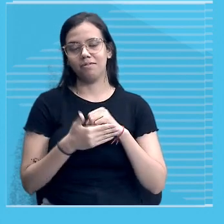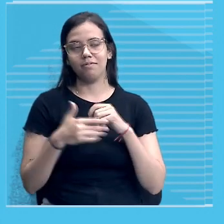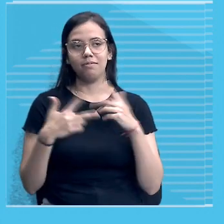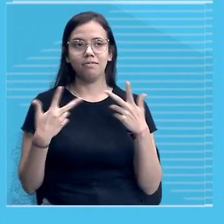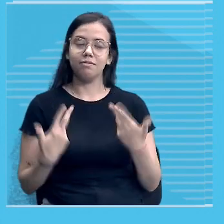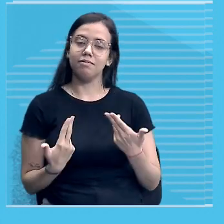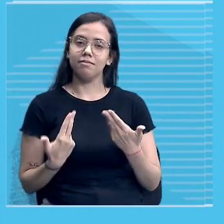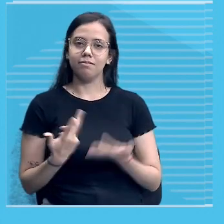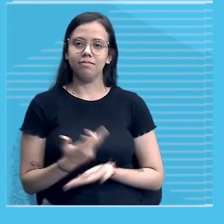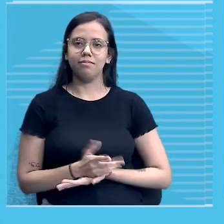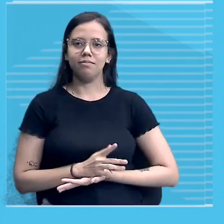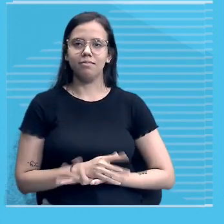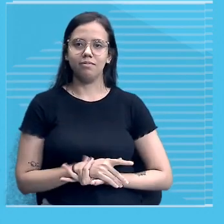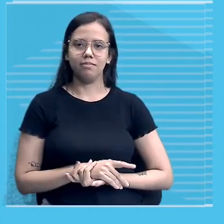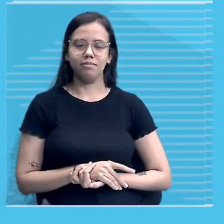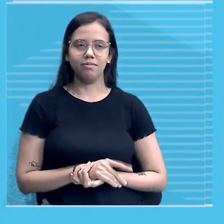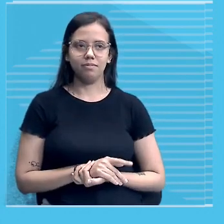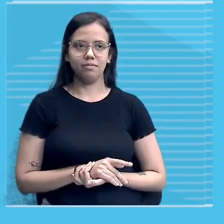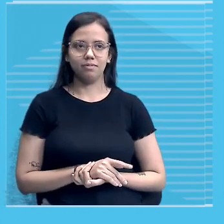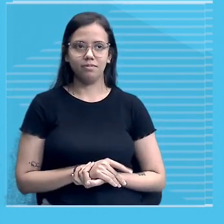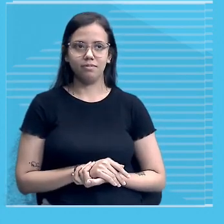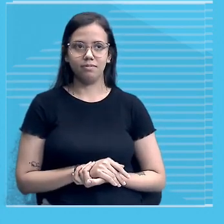E aí